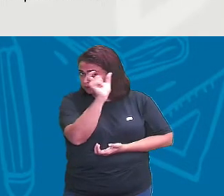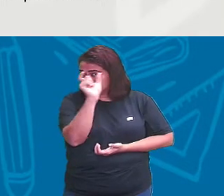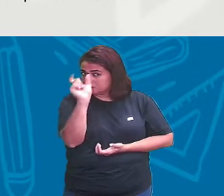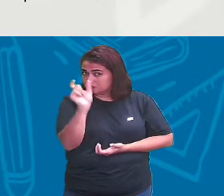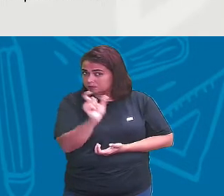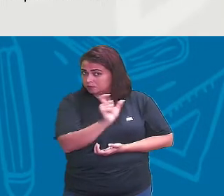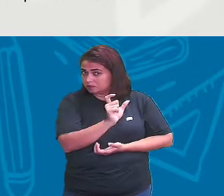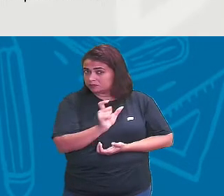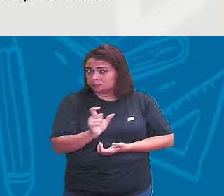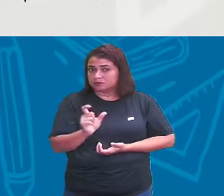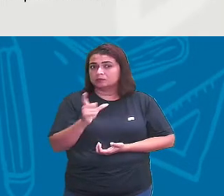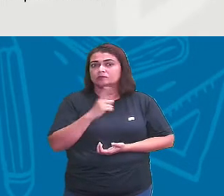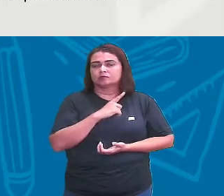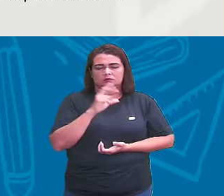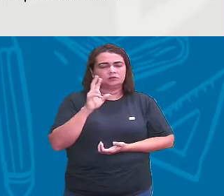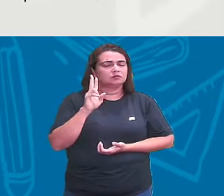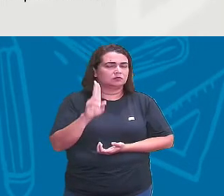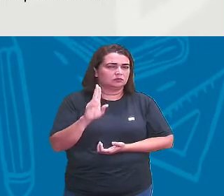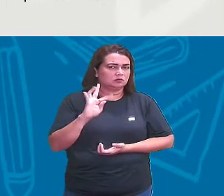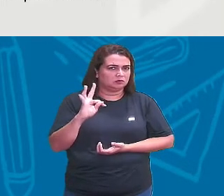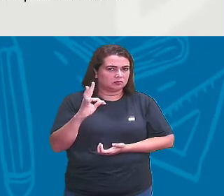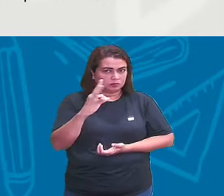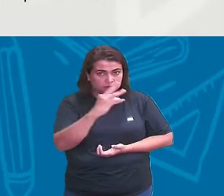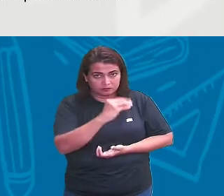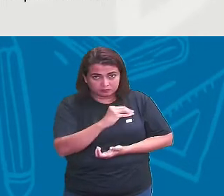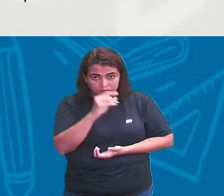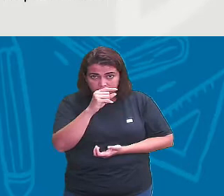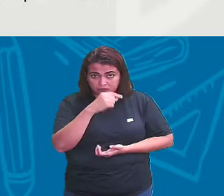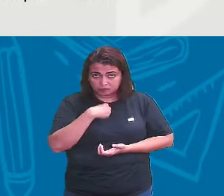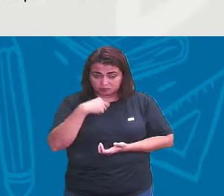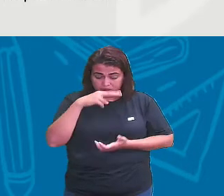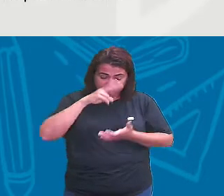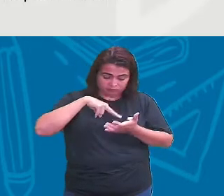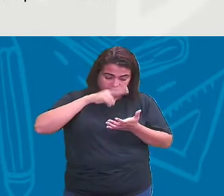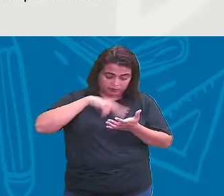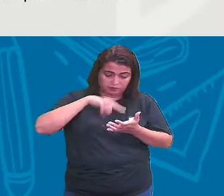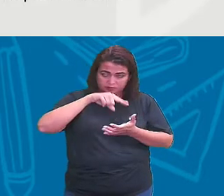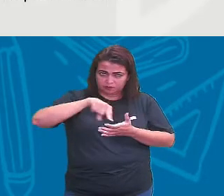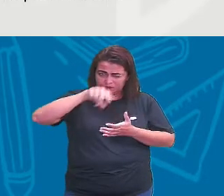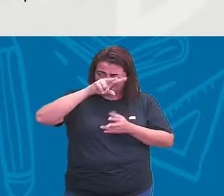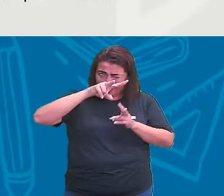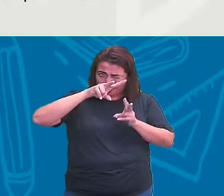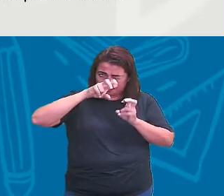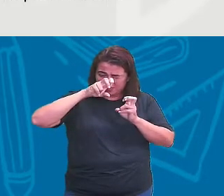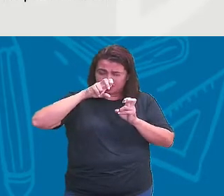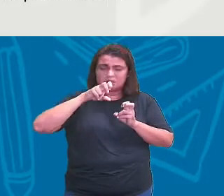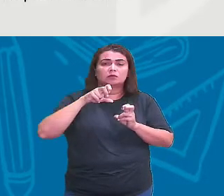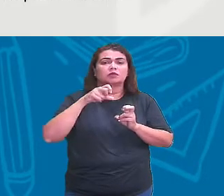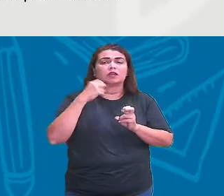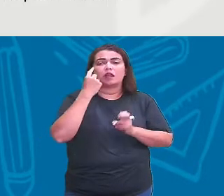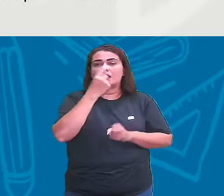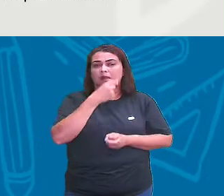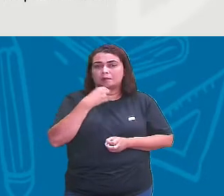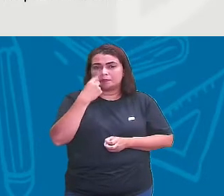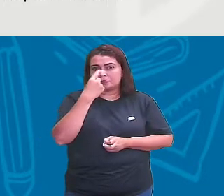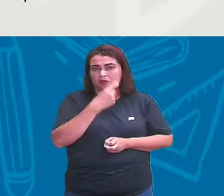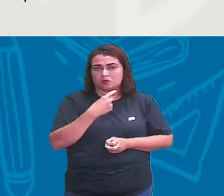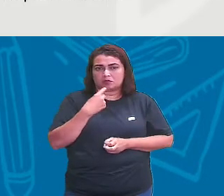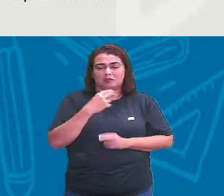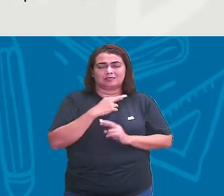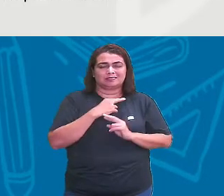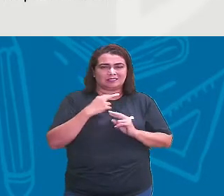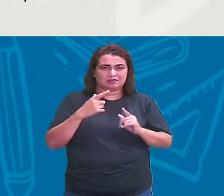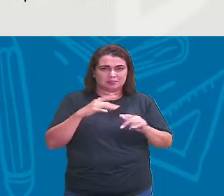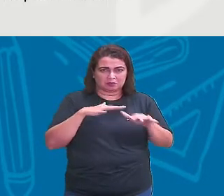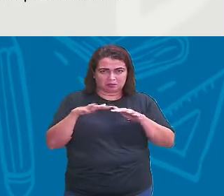palavras, todas elas têm letra U. Quando a tia for lendo, você vai observar que a tia vai fazer um movimento específico com a